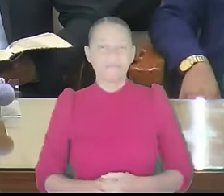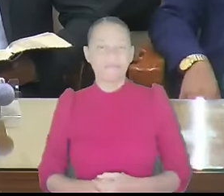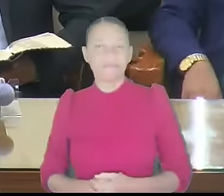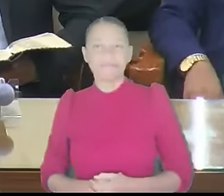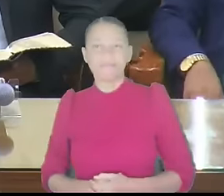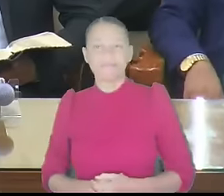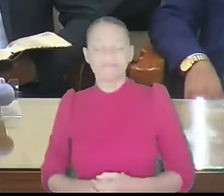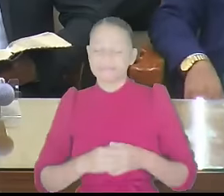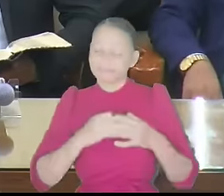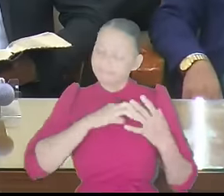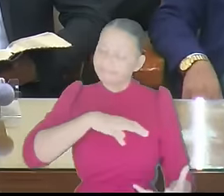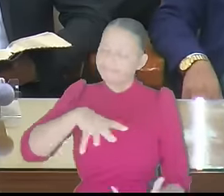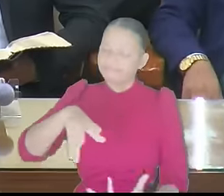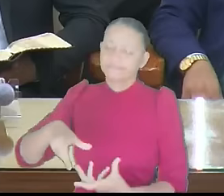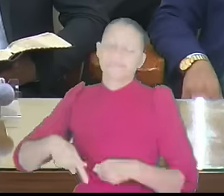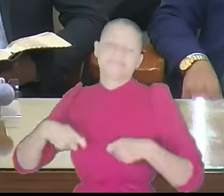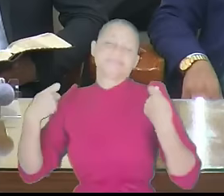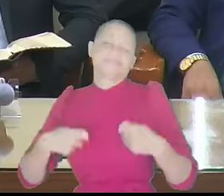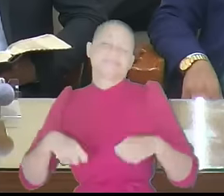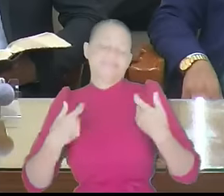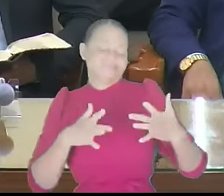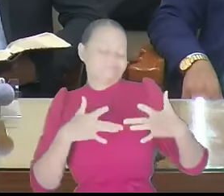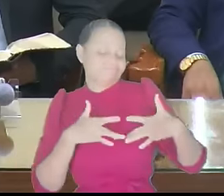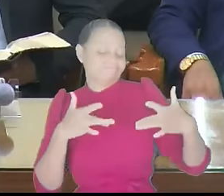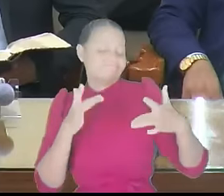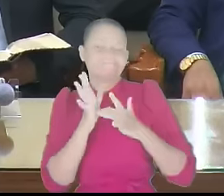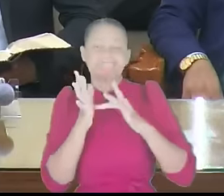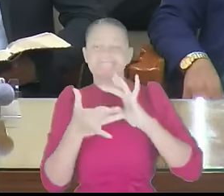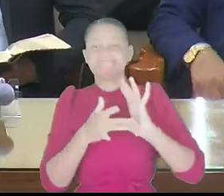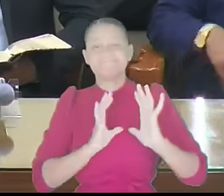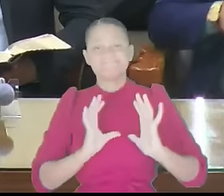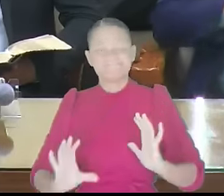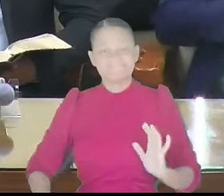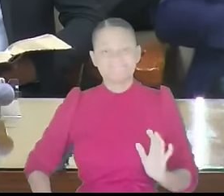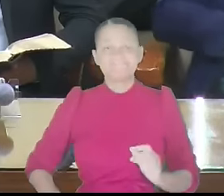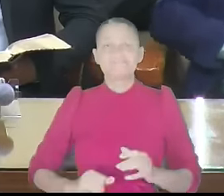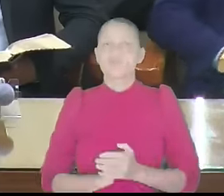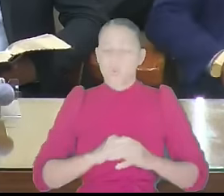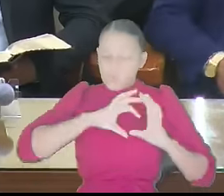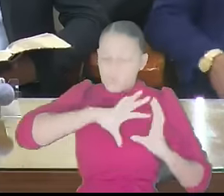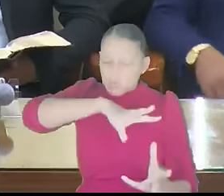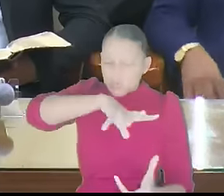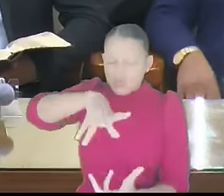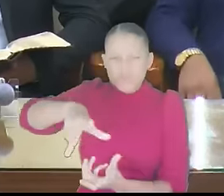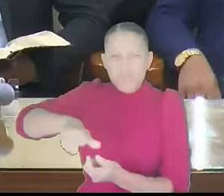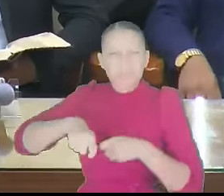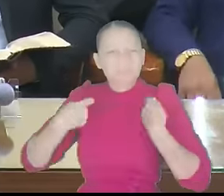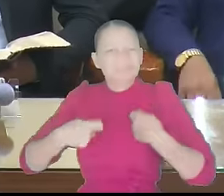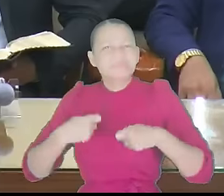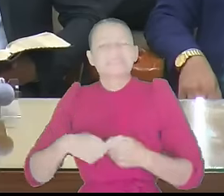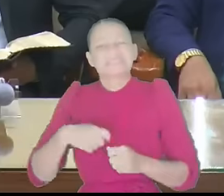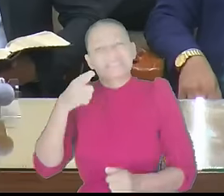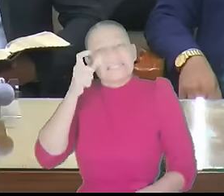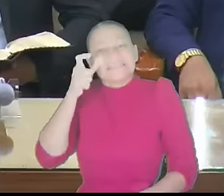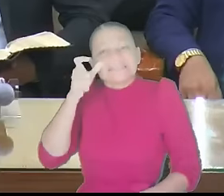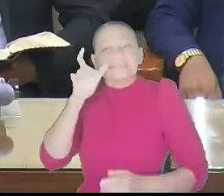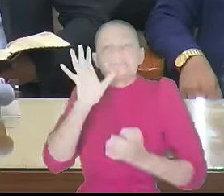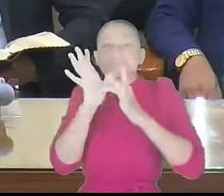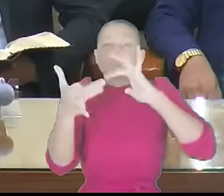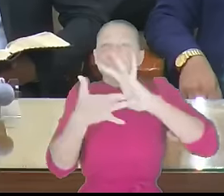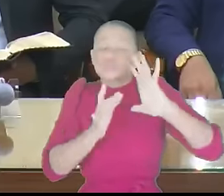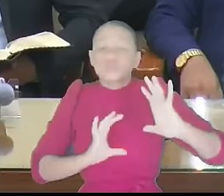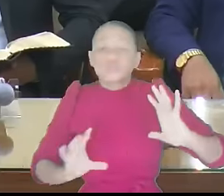O mundo precisa se apaixonar por Cristo. O mundo precisa ter interesse por Cristo. E